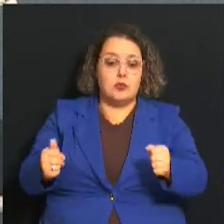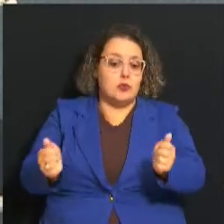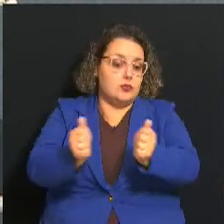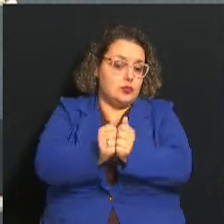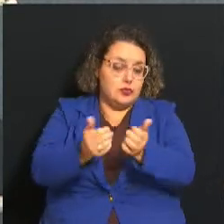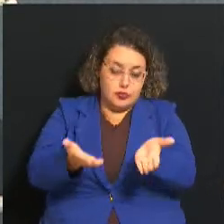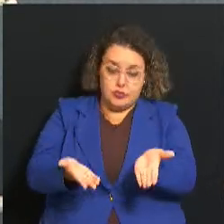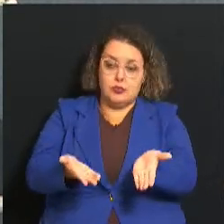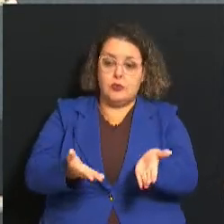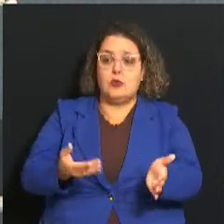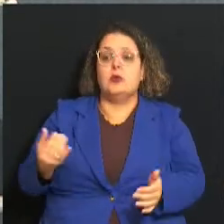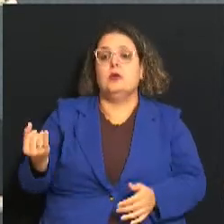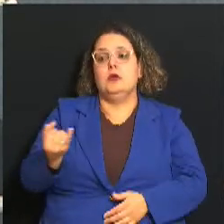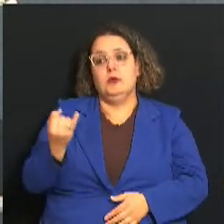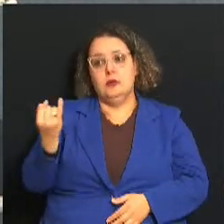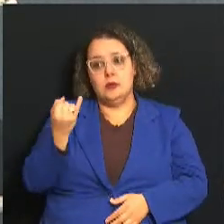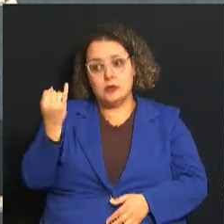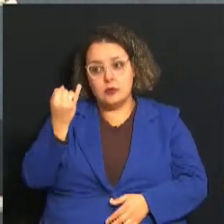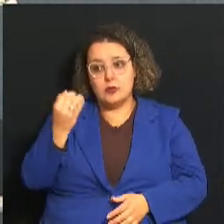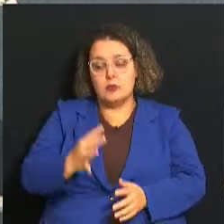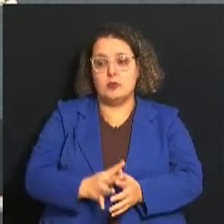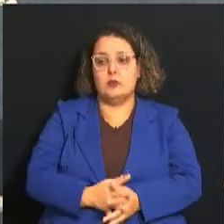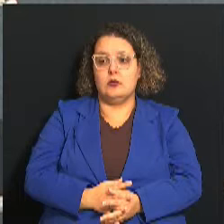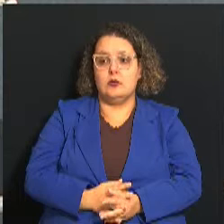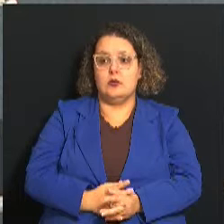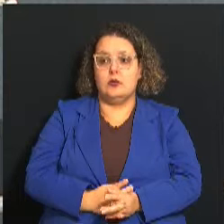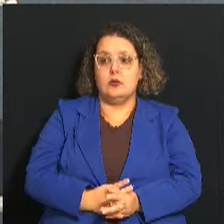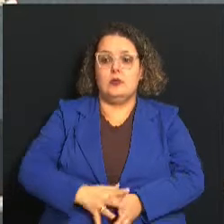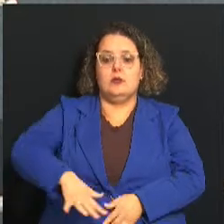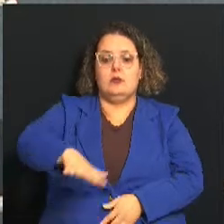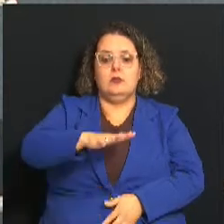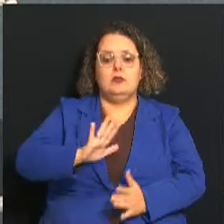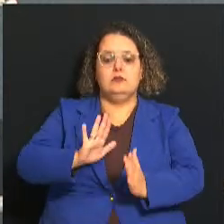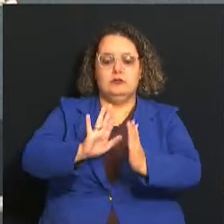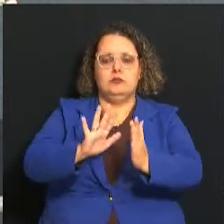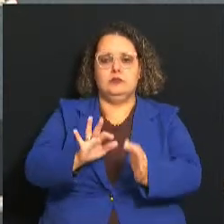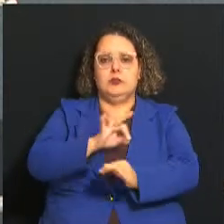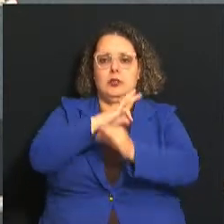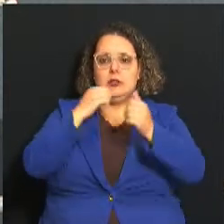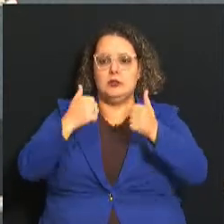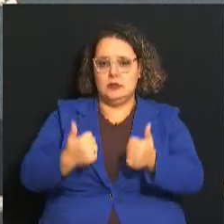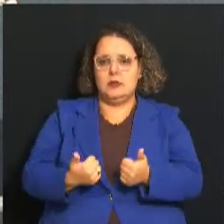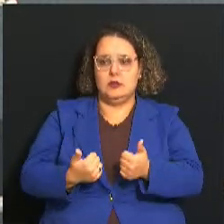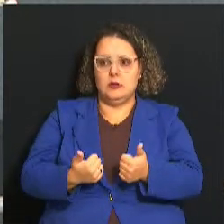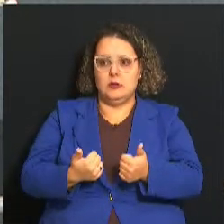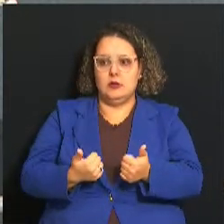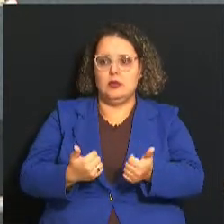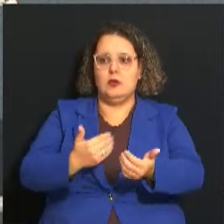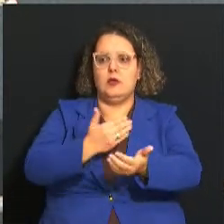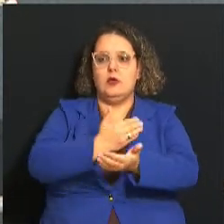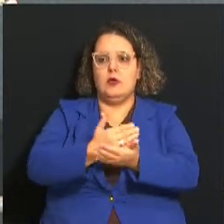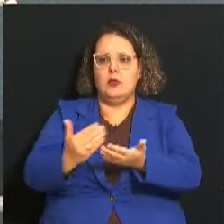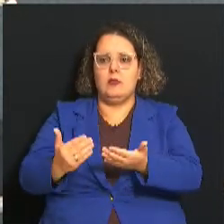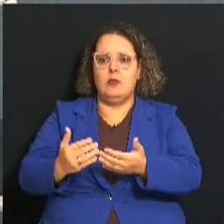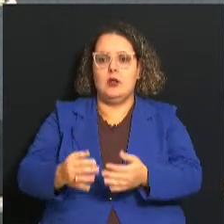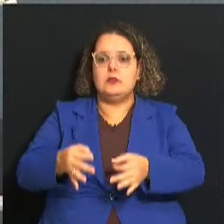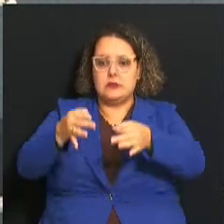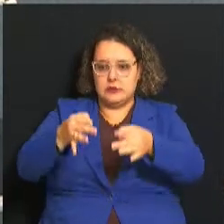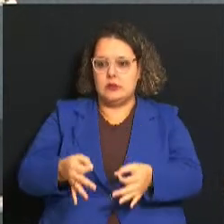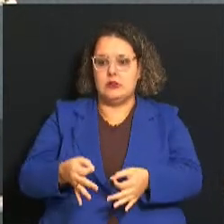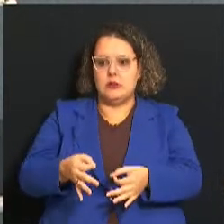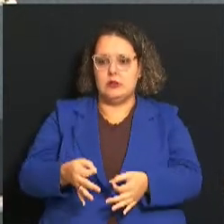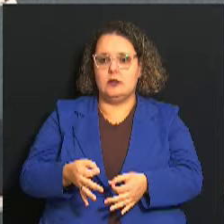muito importante que essa frente dê certo, que essa frente comece com o pé direito e com essa frente